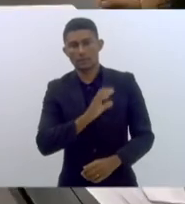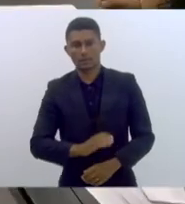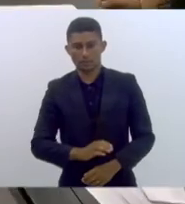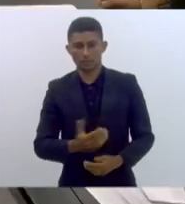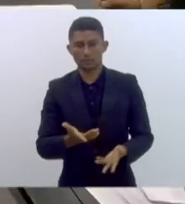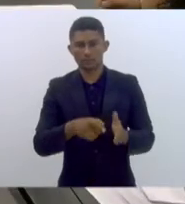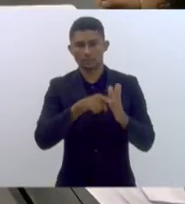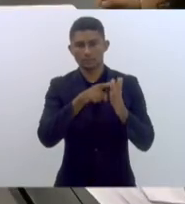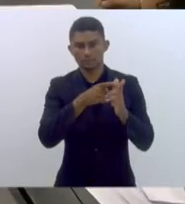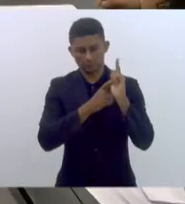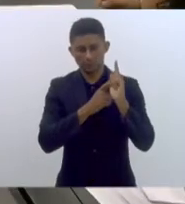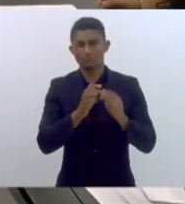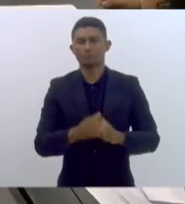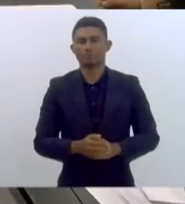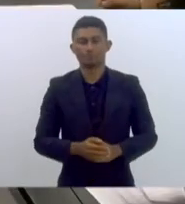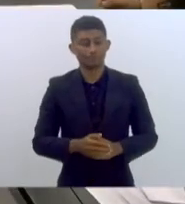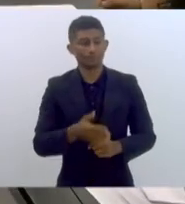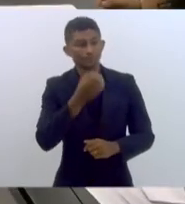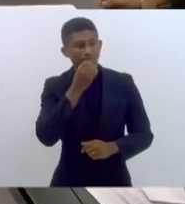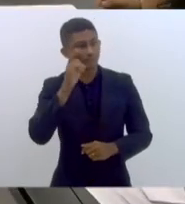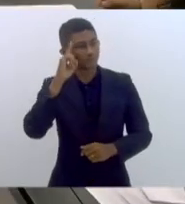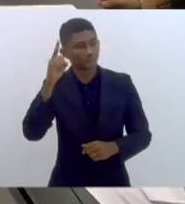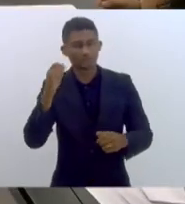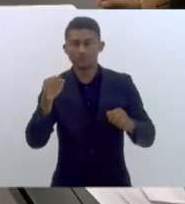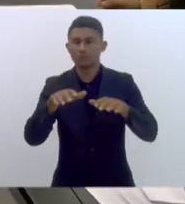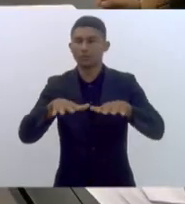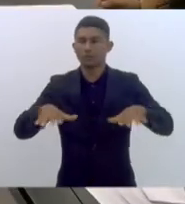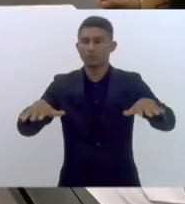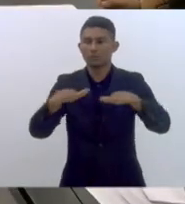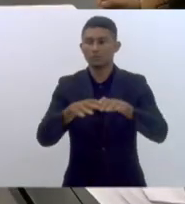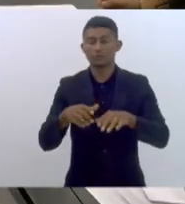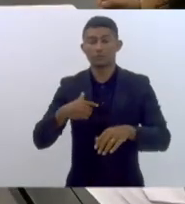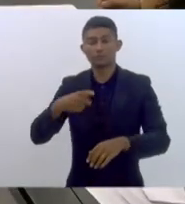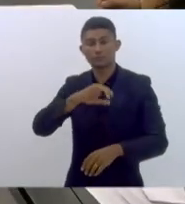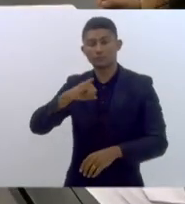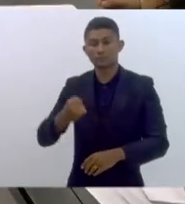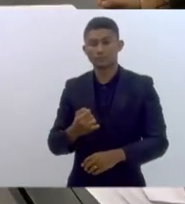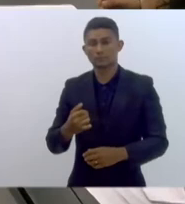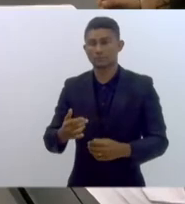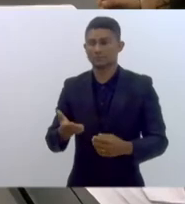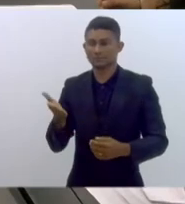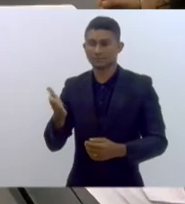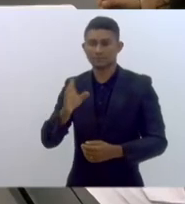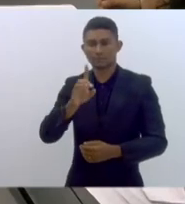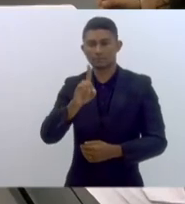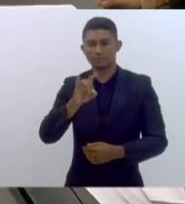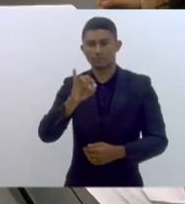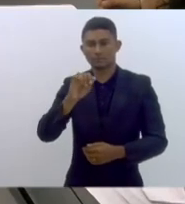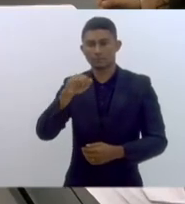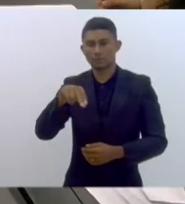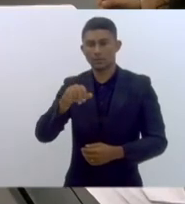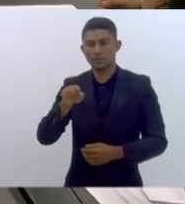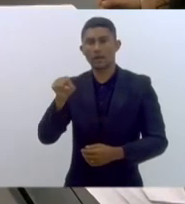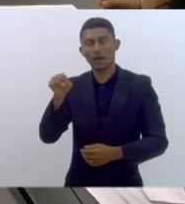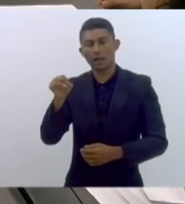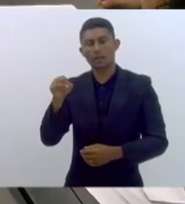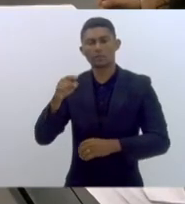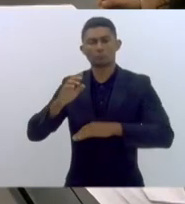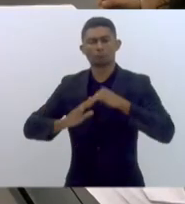Bom dia a todos. Na verdade, eu estou aproveitando que a Diana está aqui do meu lado e ela é uma expert de dívida